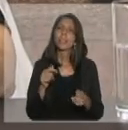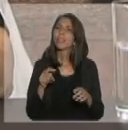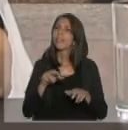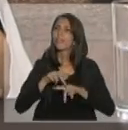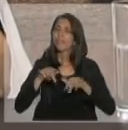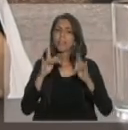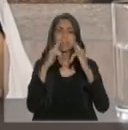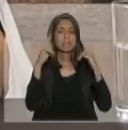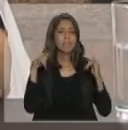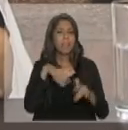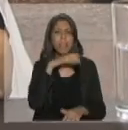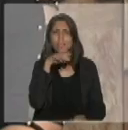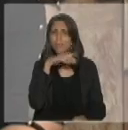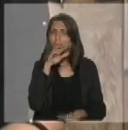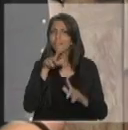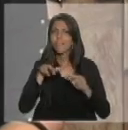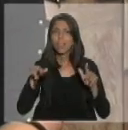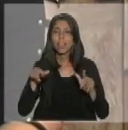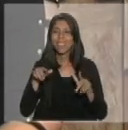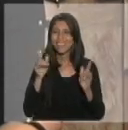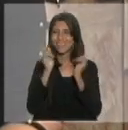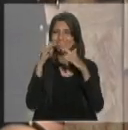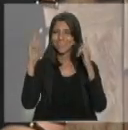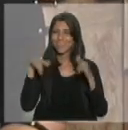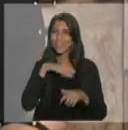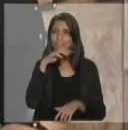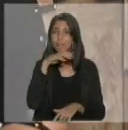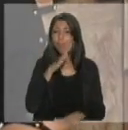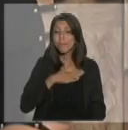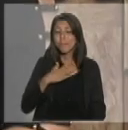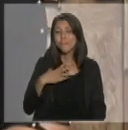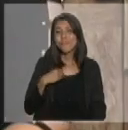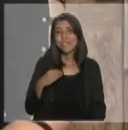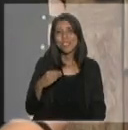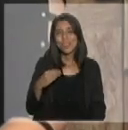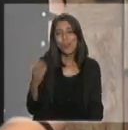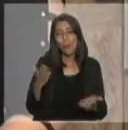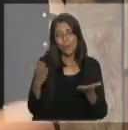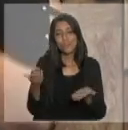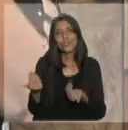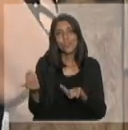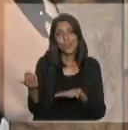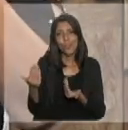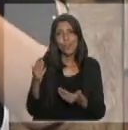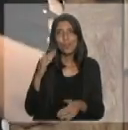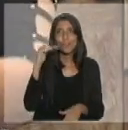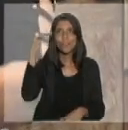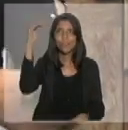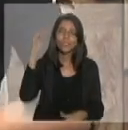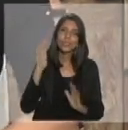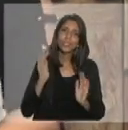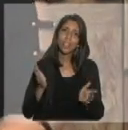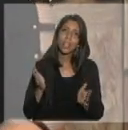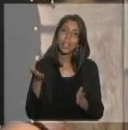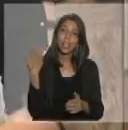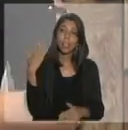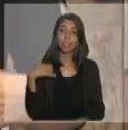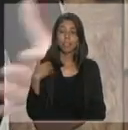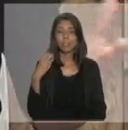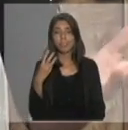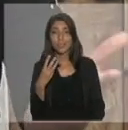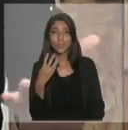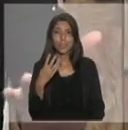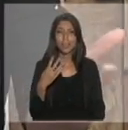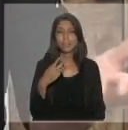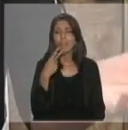dos Animais, você tem coisas extraordinárias. Circo dos Animais marcou a vida do meu filho, que hoje já é um jovem, um rapaz, e com 3, 4 anos